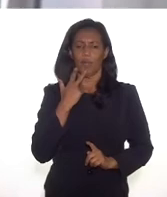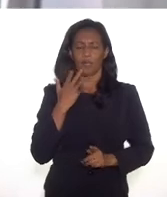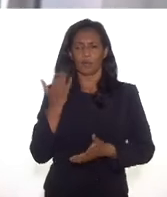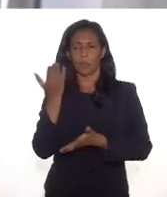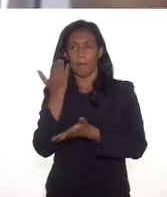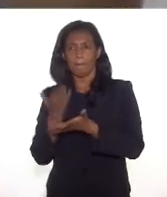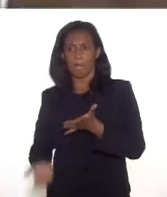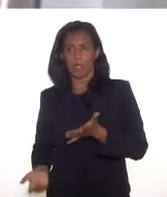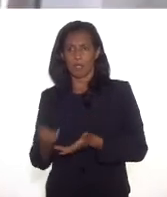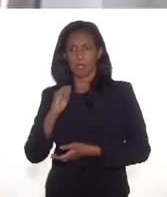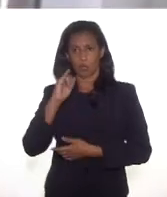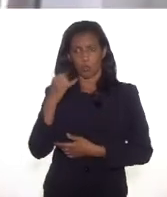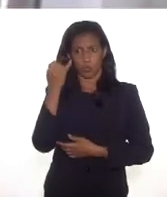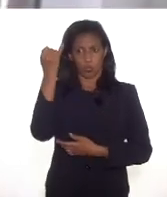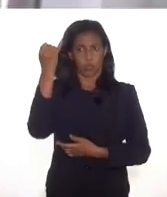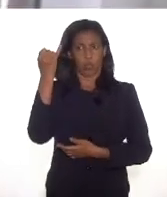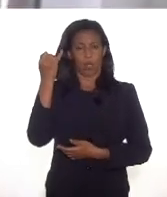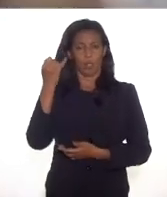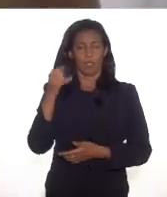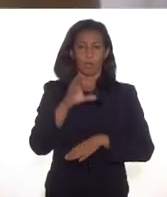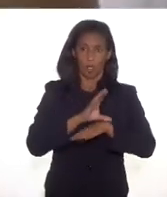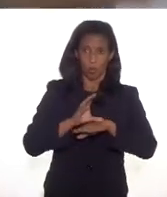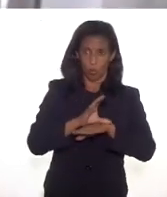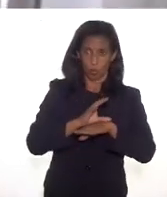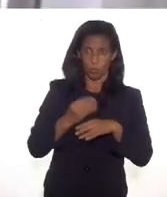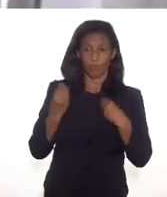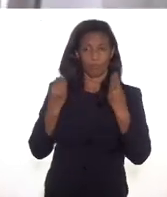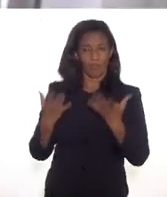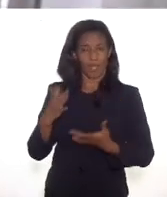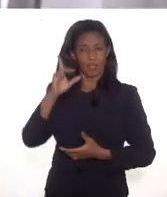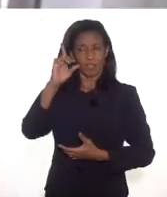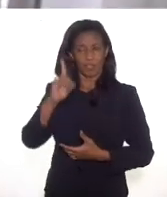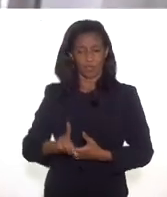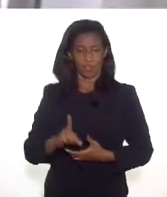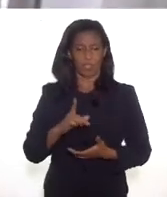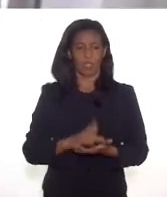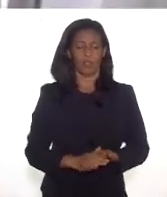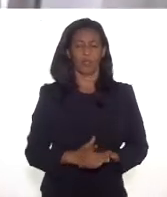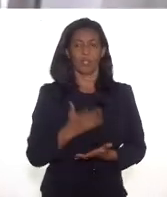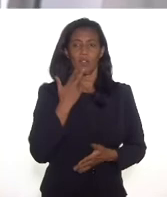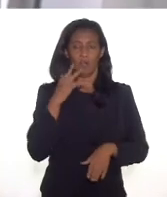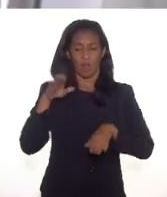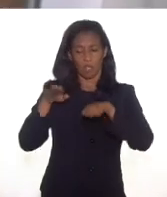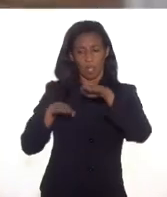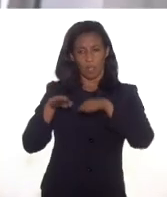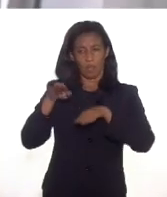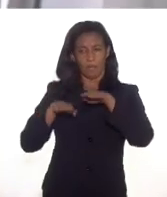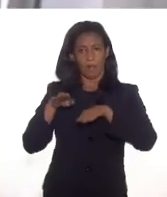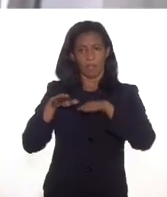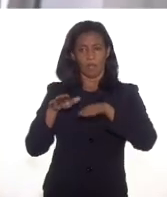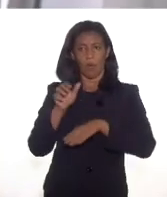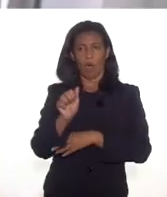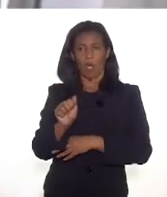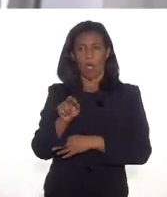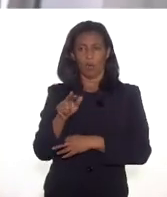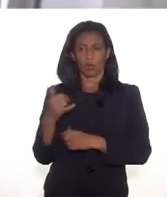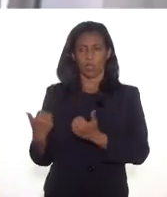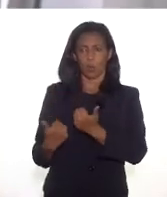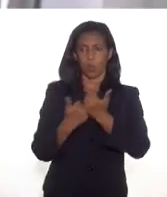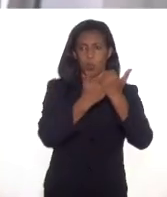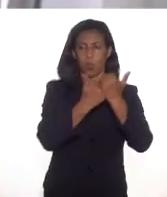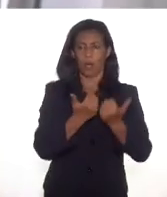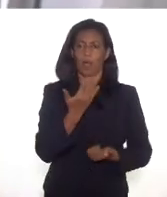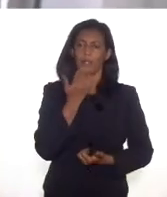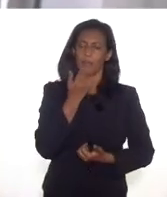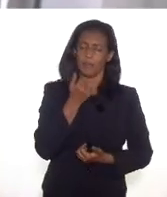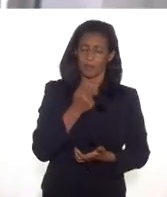perdas inflacionárias asseguradas pela Constituição, que dizem respeito à equiparação do valor do auxílio alimentação